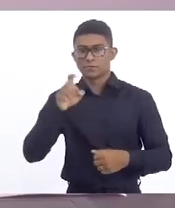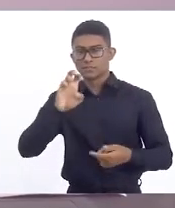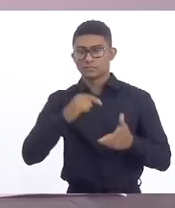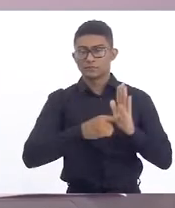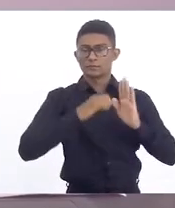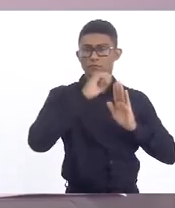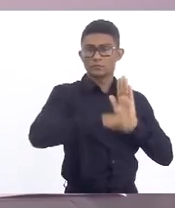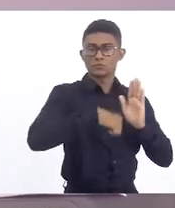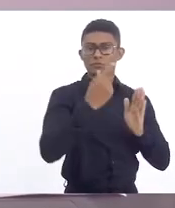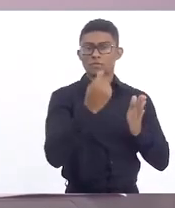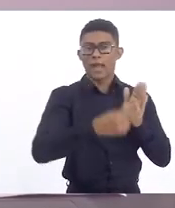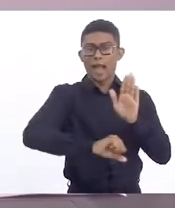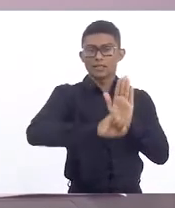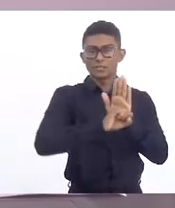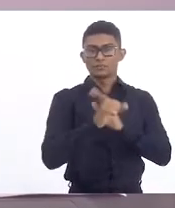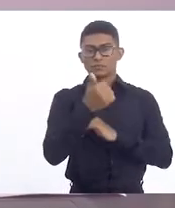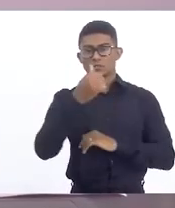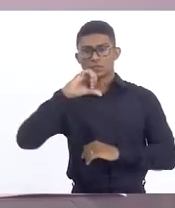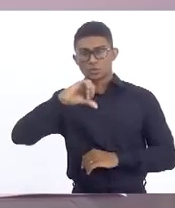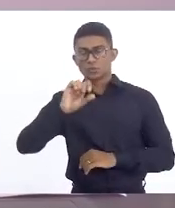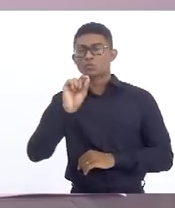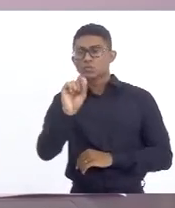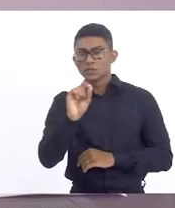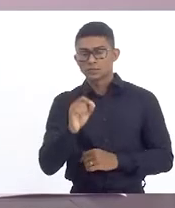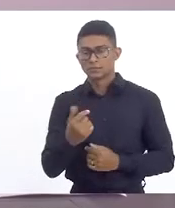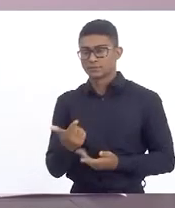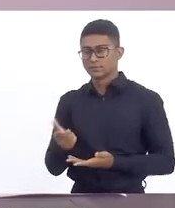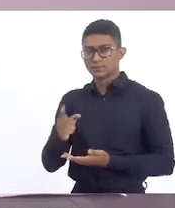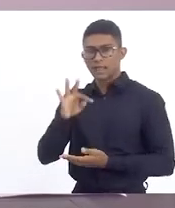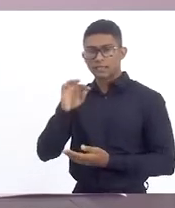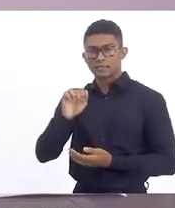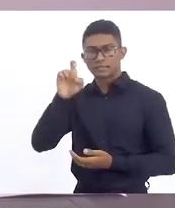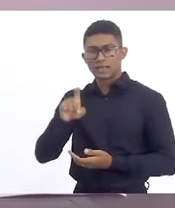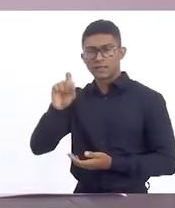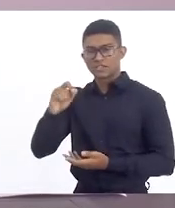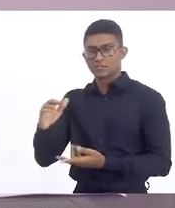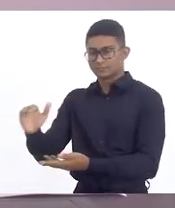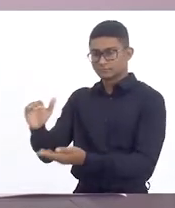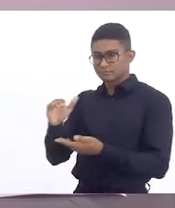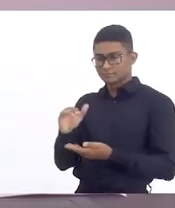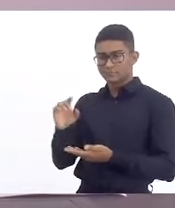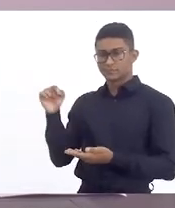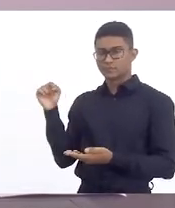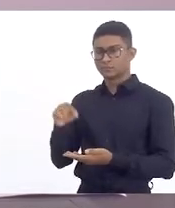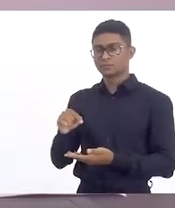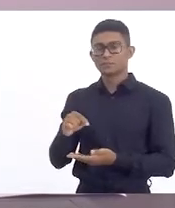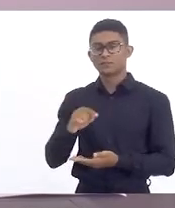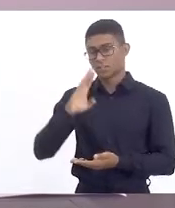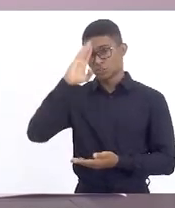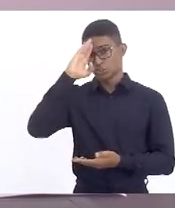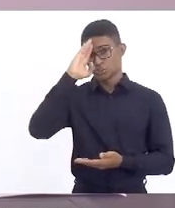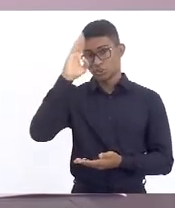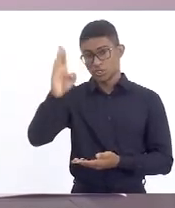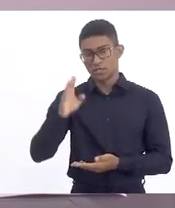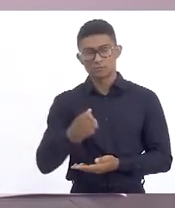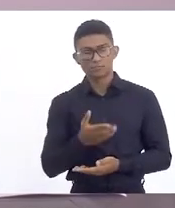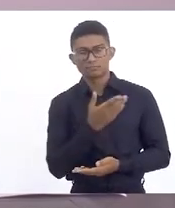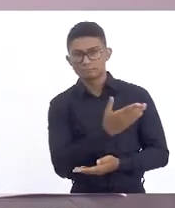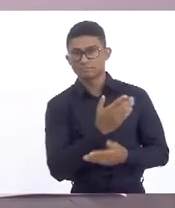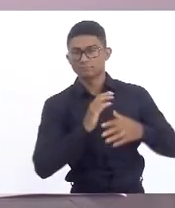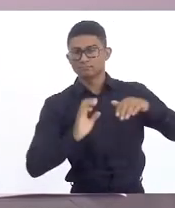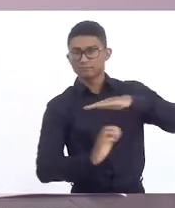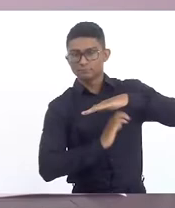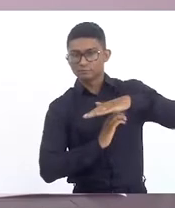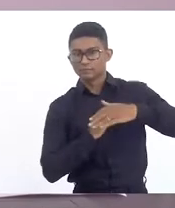19, a taxa de regulação de serviços concedidos e permitidos será recolhida diretamente pela concessionária